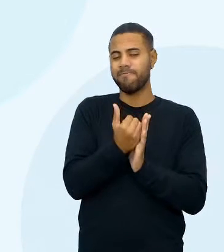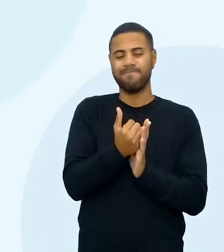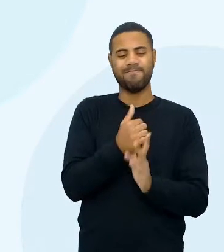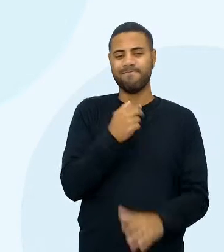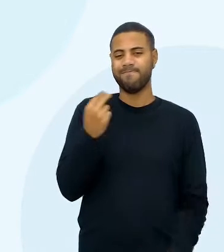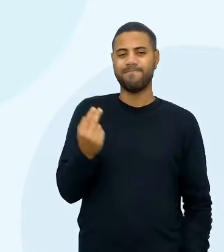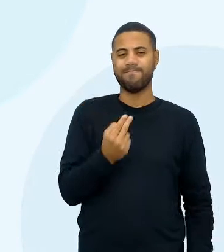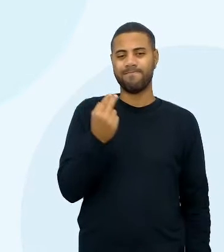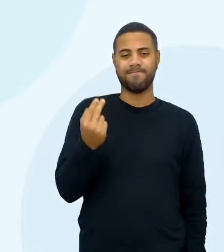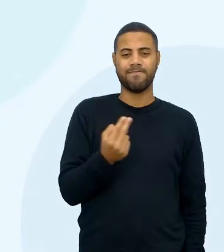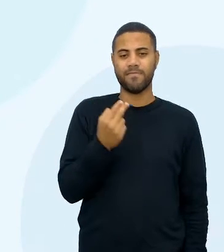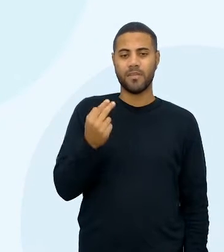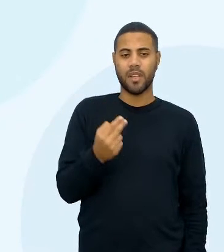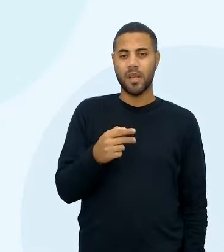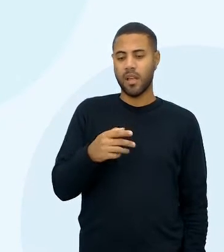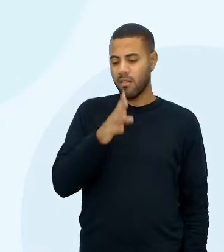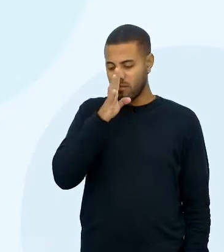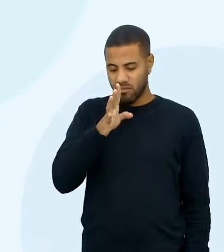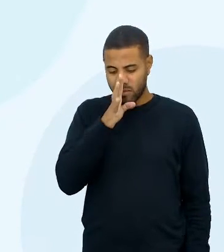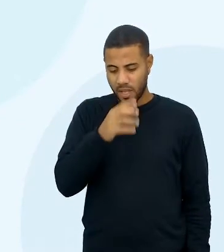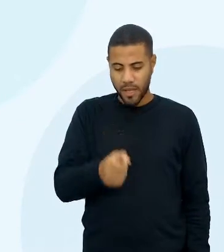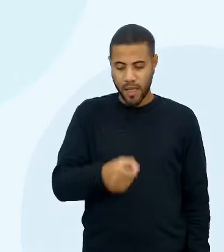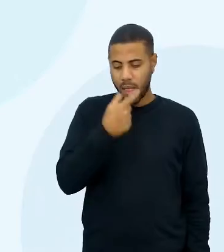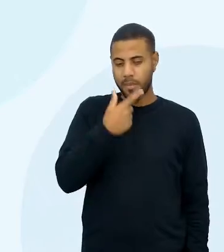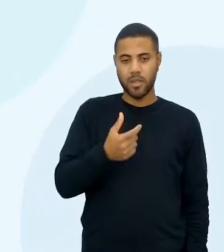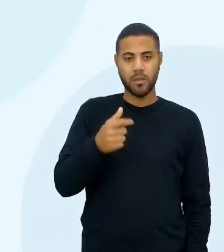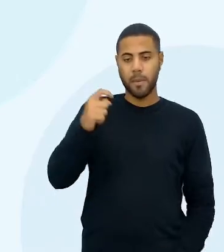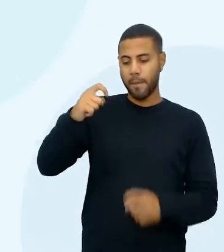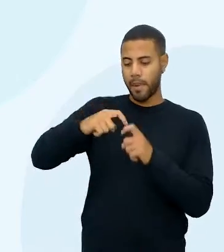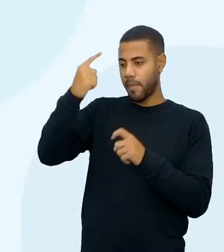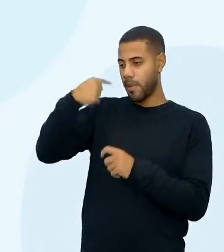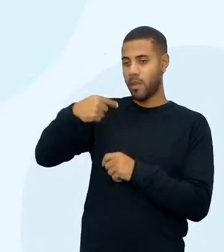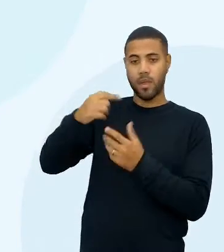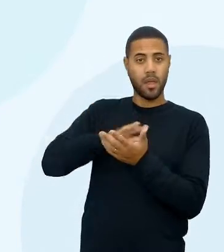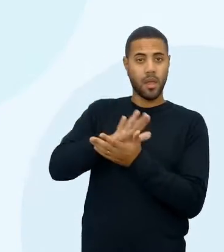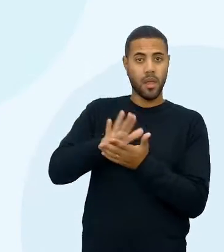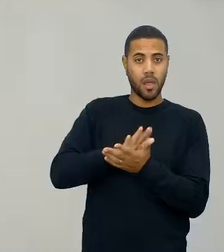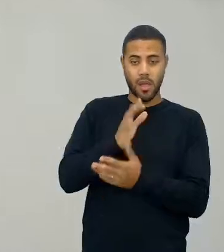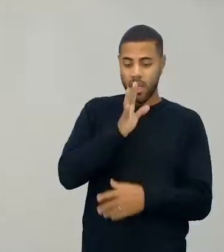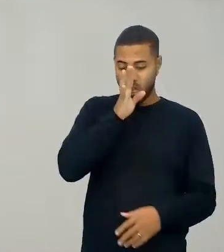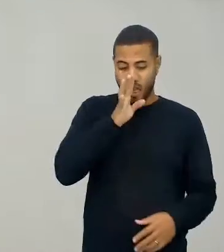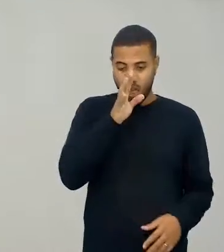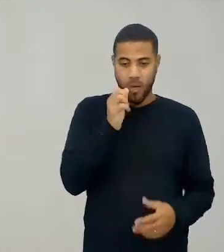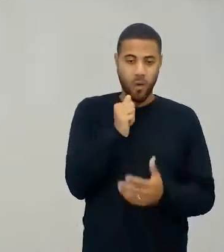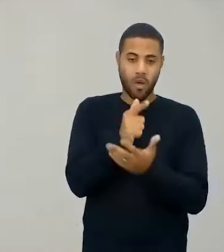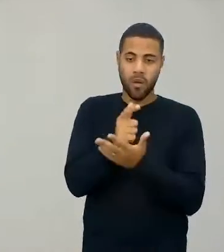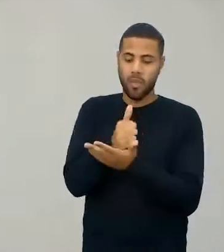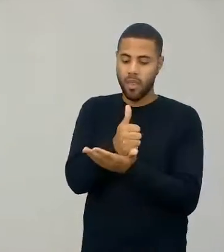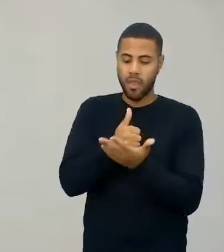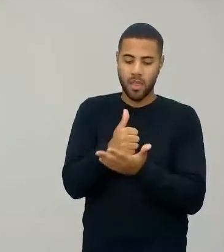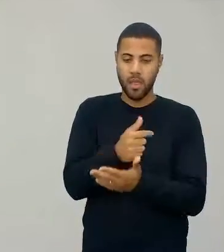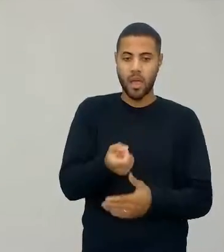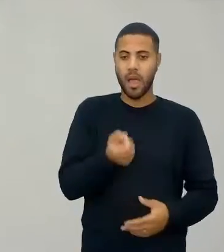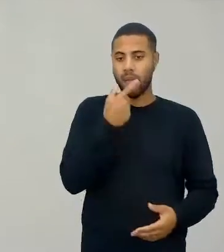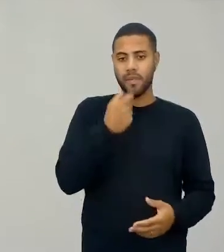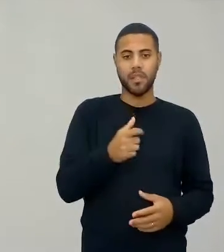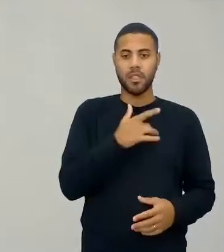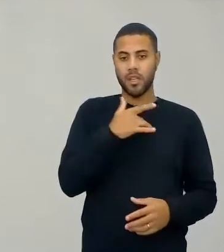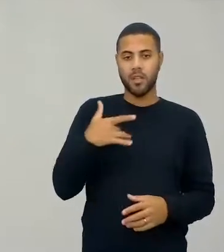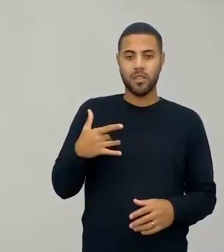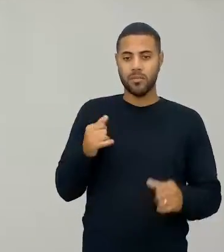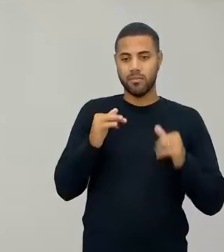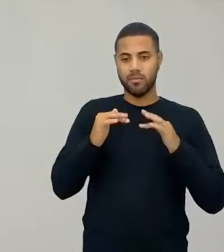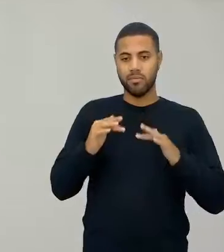Vai se automedicando sem passar no médico, né? E isso é um erro prejudicial, primeiro à nossa saúde, e depois a consequência vem